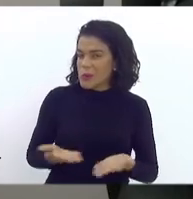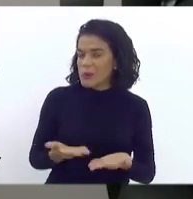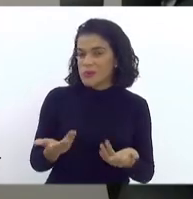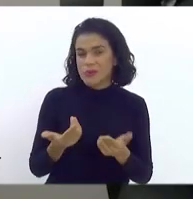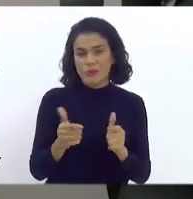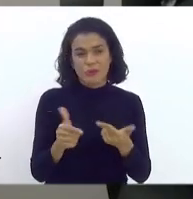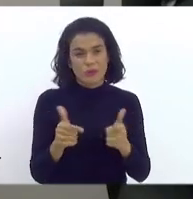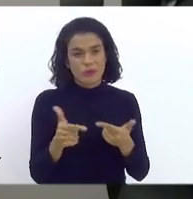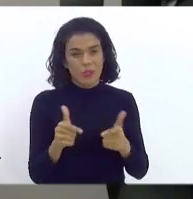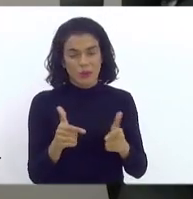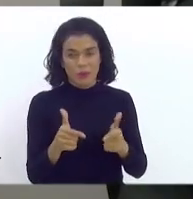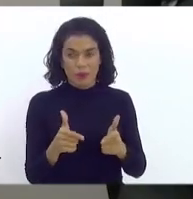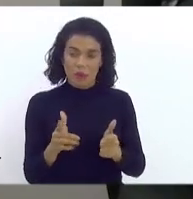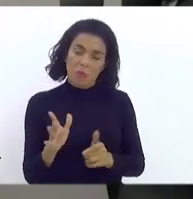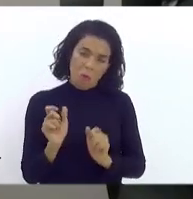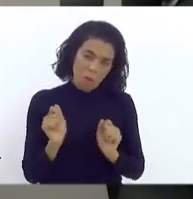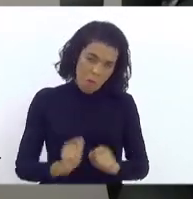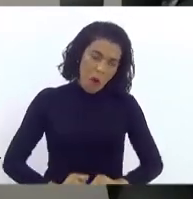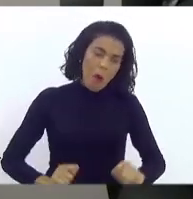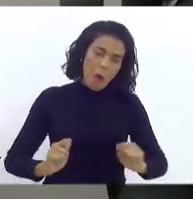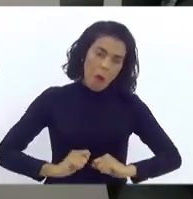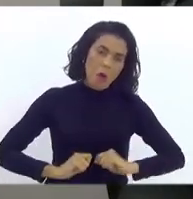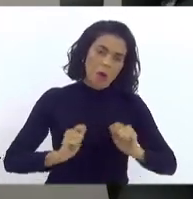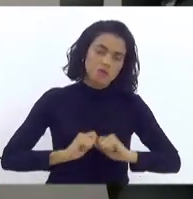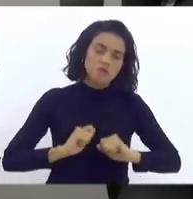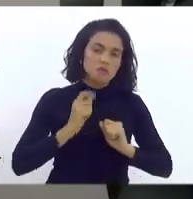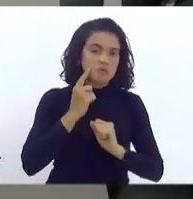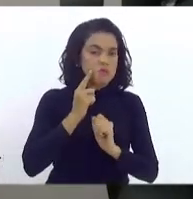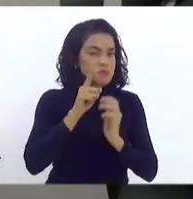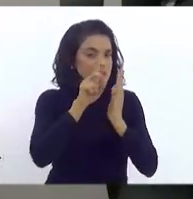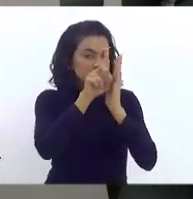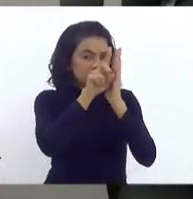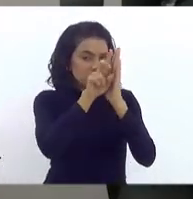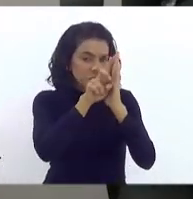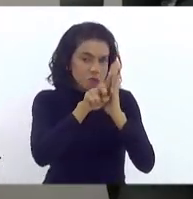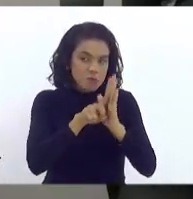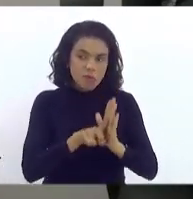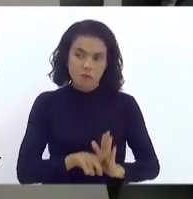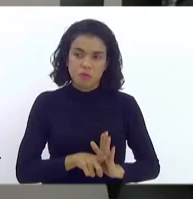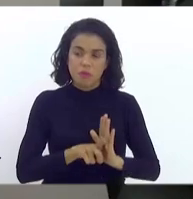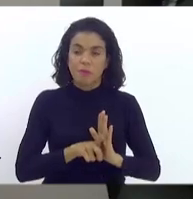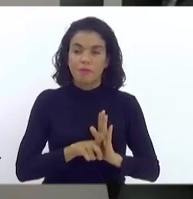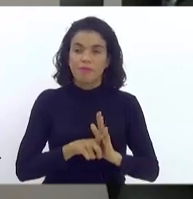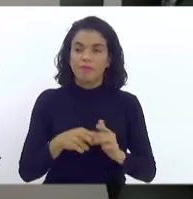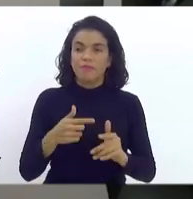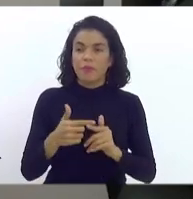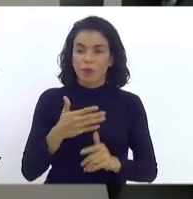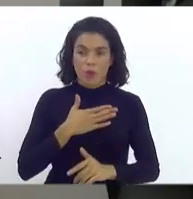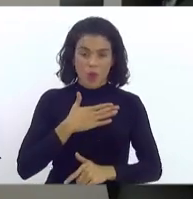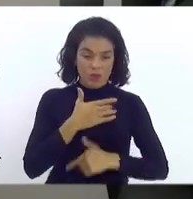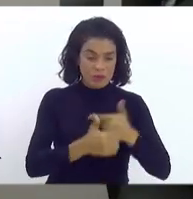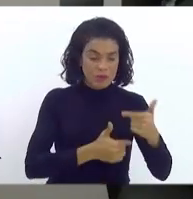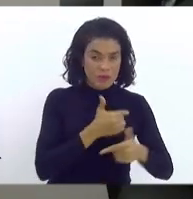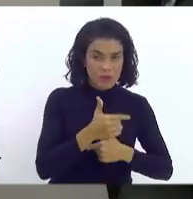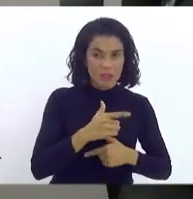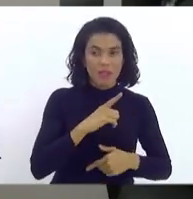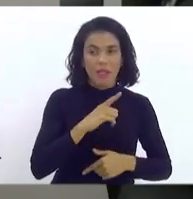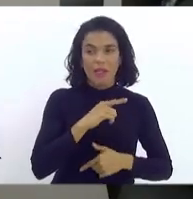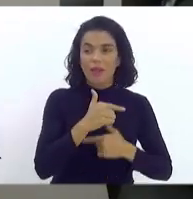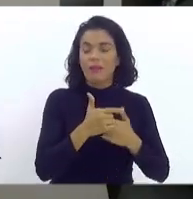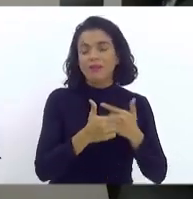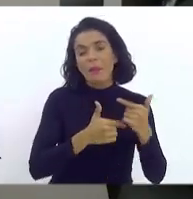OIA, mas eu posso verificar. Porque o nosso serviço é um pouquinho... tem outras atividades